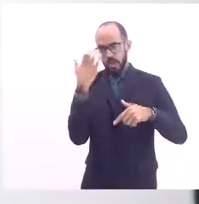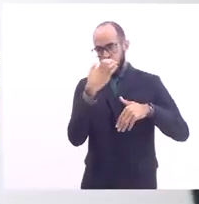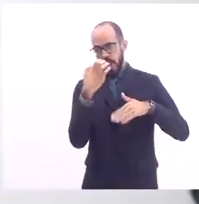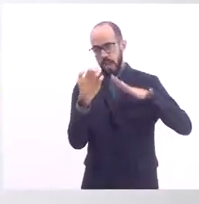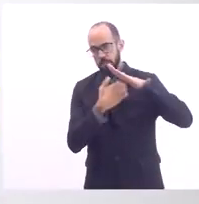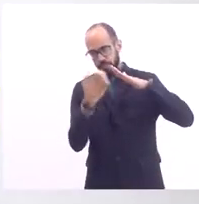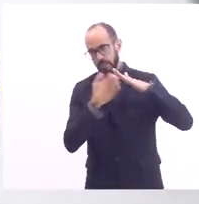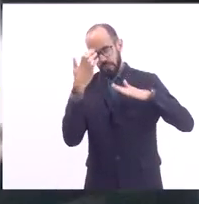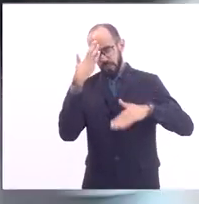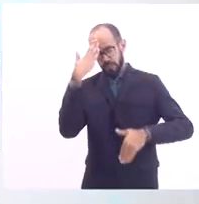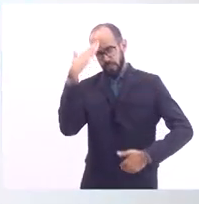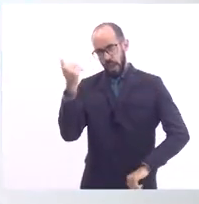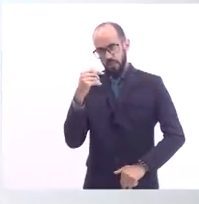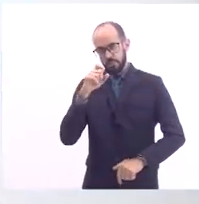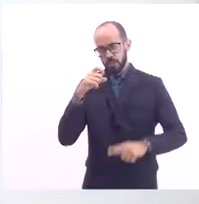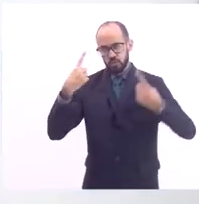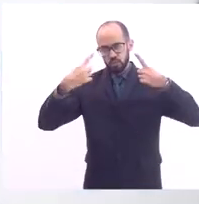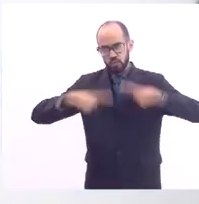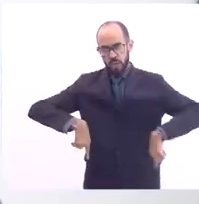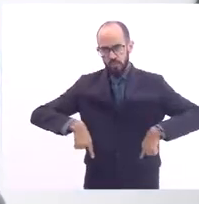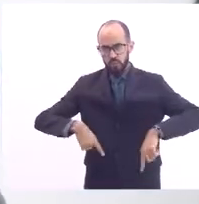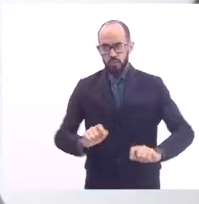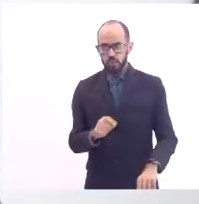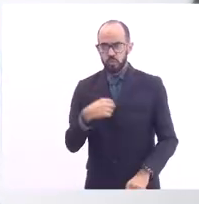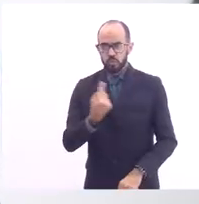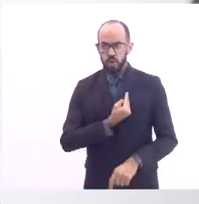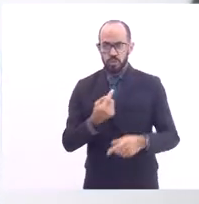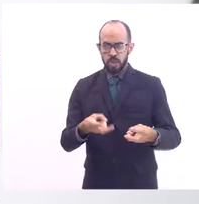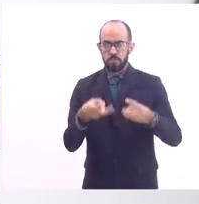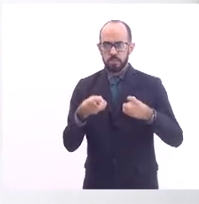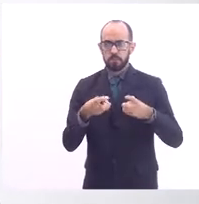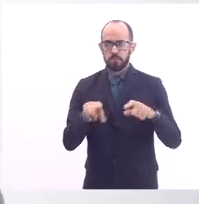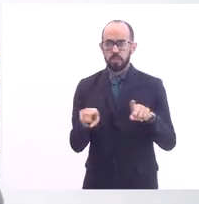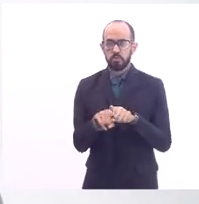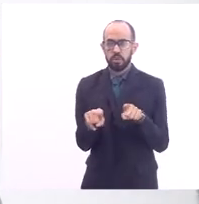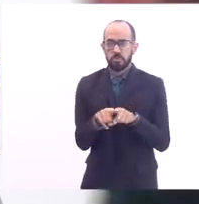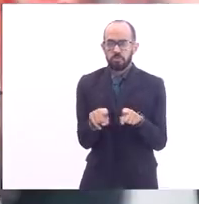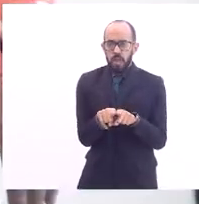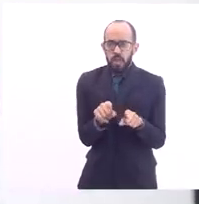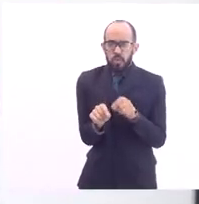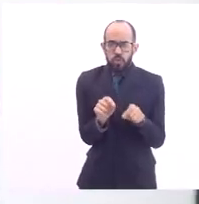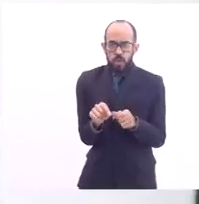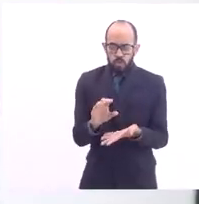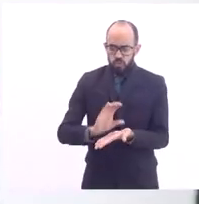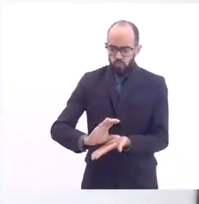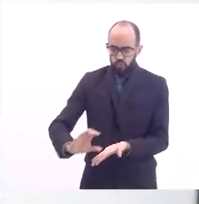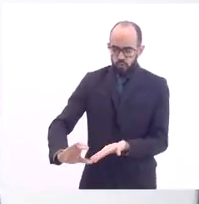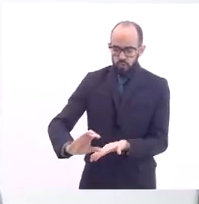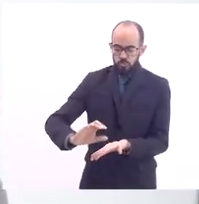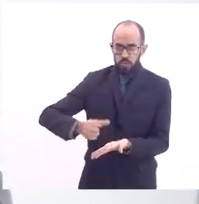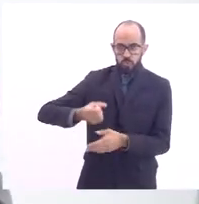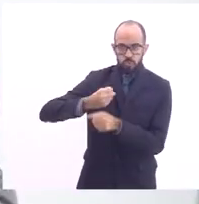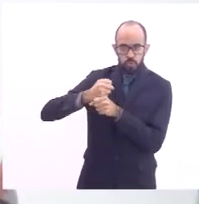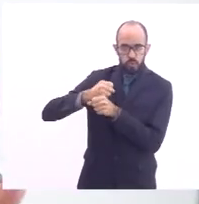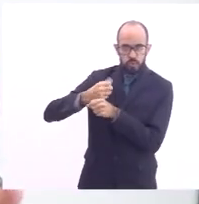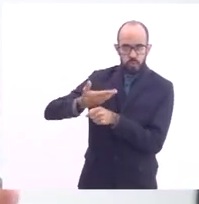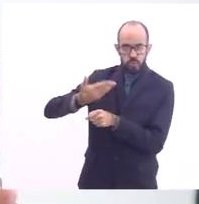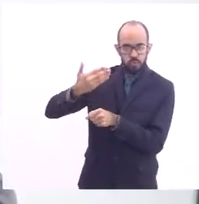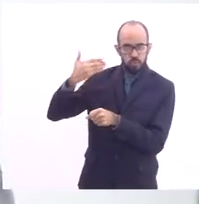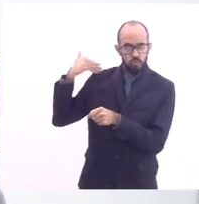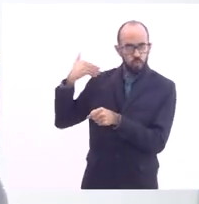dos seus desafios, e nós temos observado, com os investimentos feitos nos últimos anos,